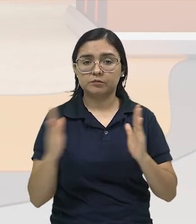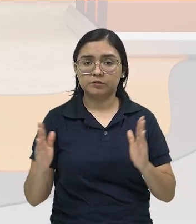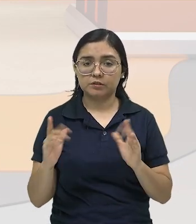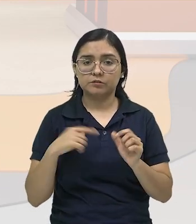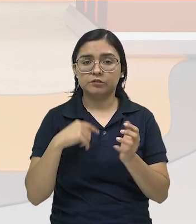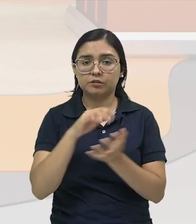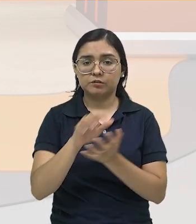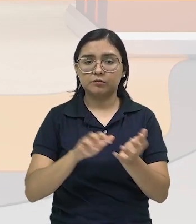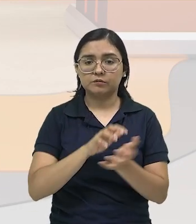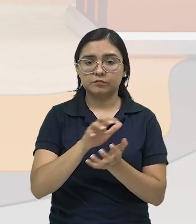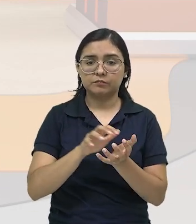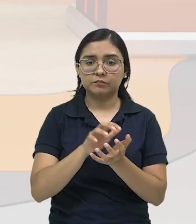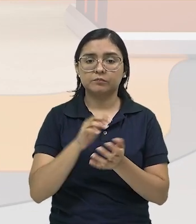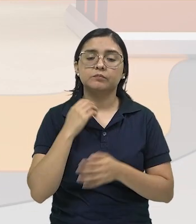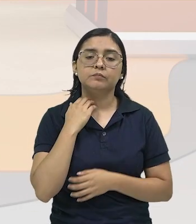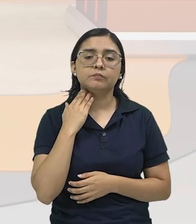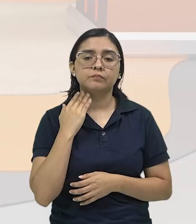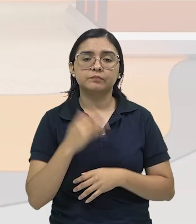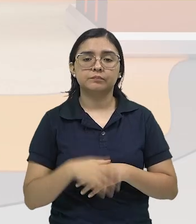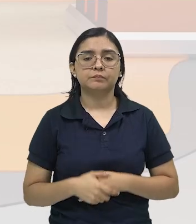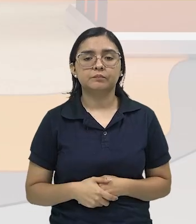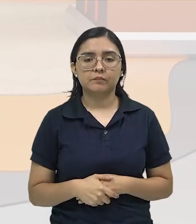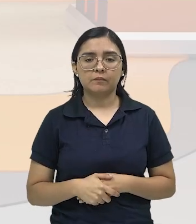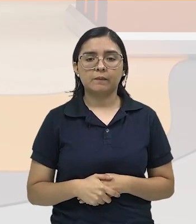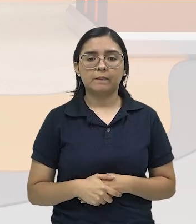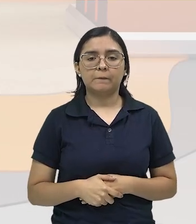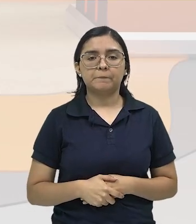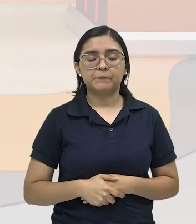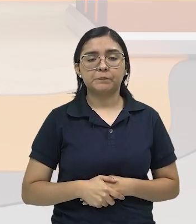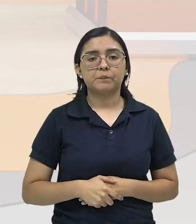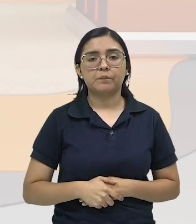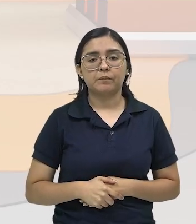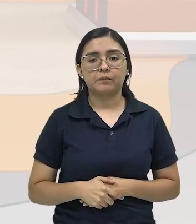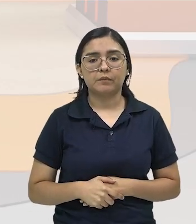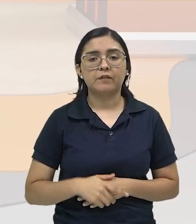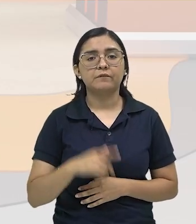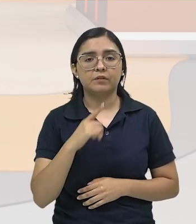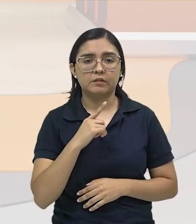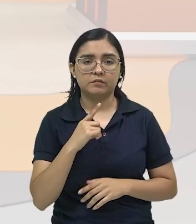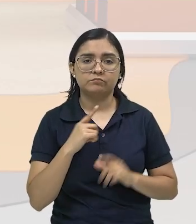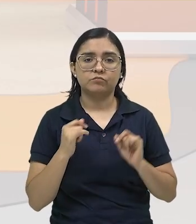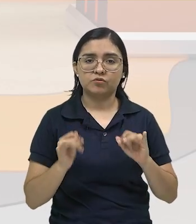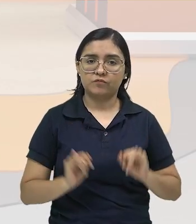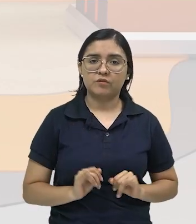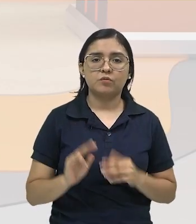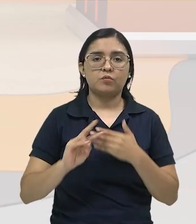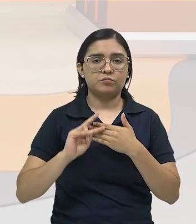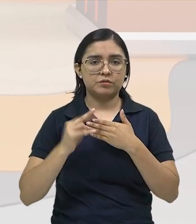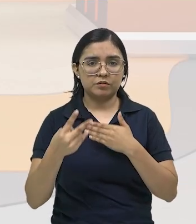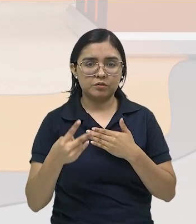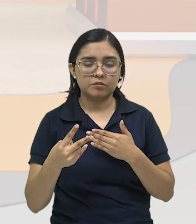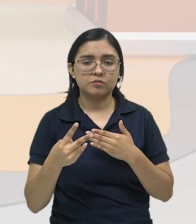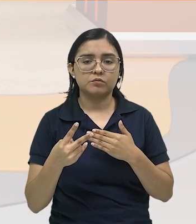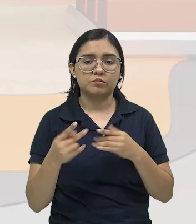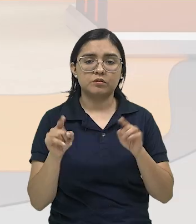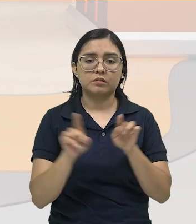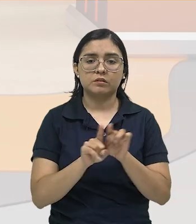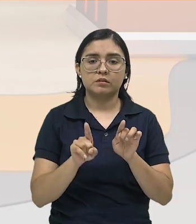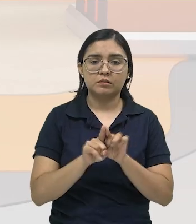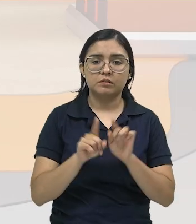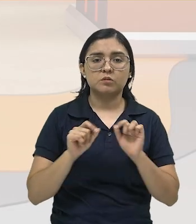insurreição, sofrerão duras, mas muito duras consequências mesmo, tendo seus corpos ali,